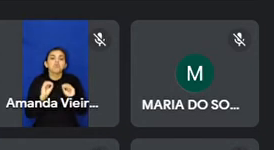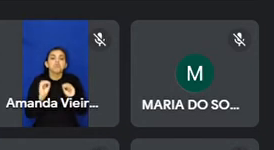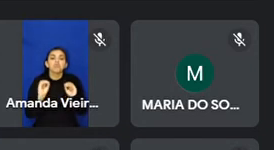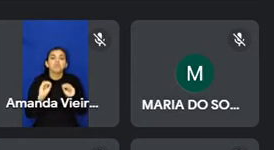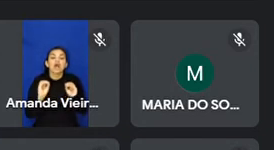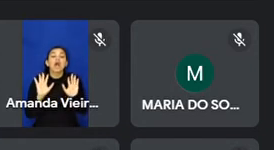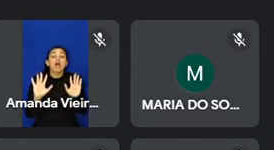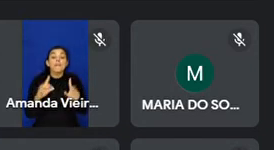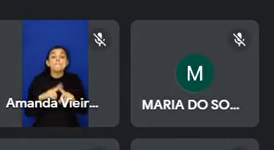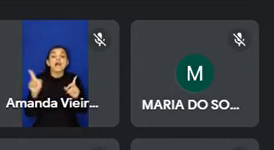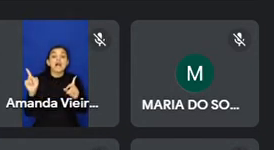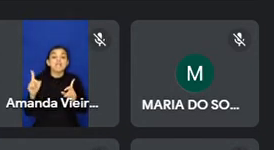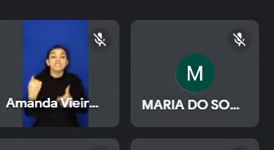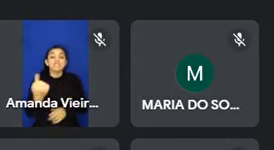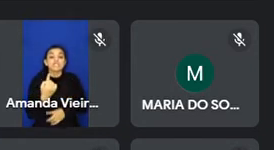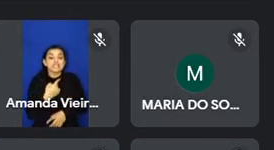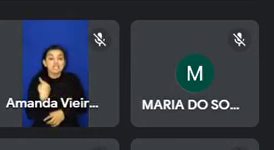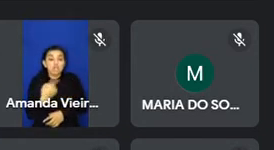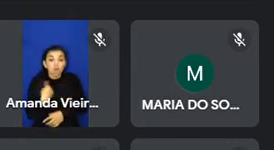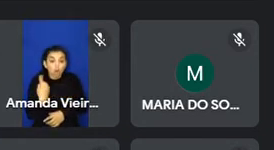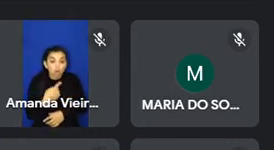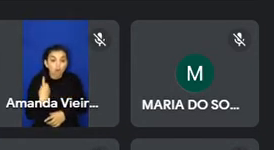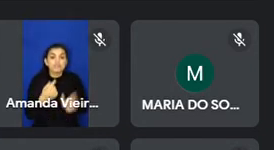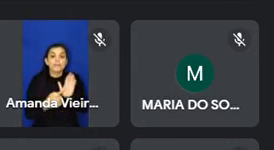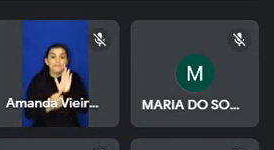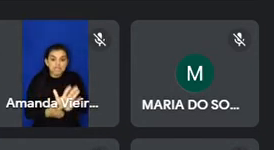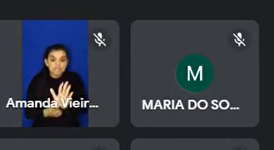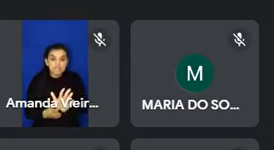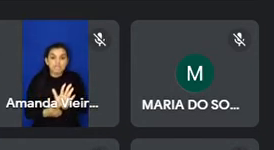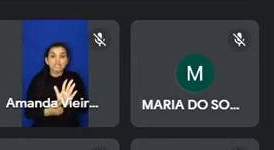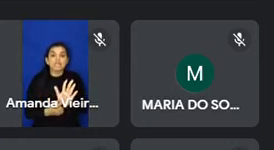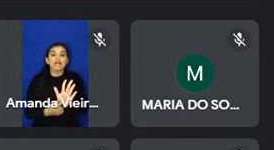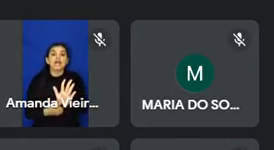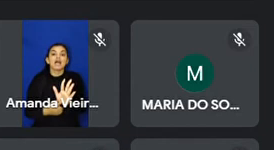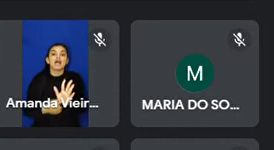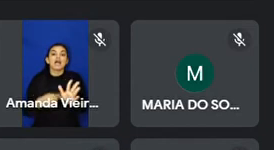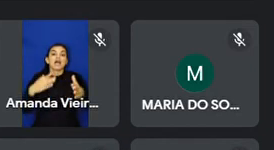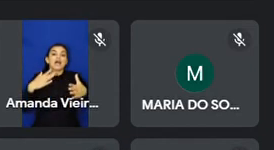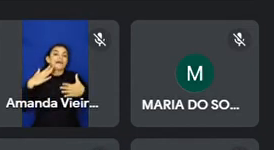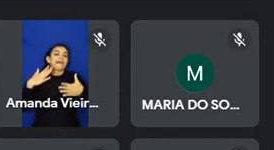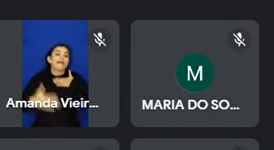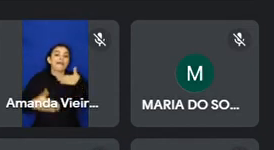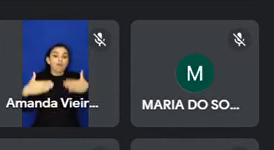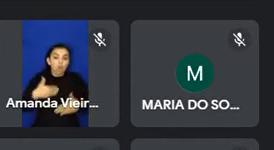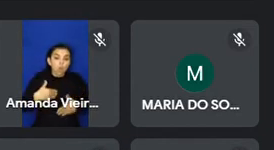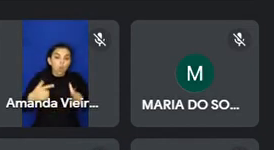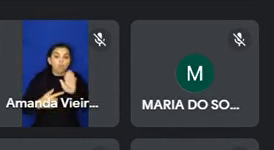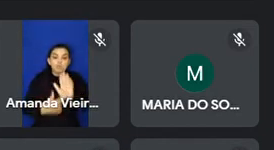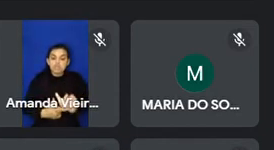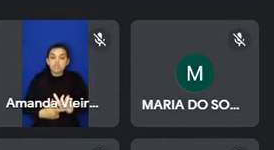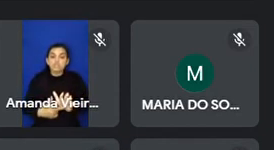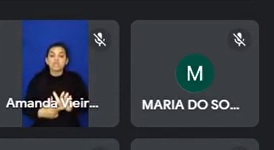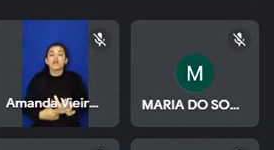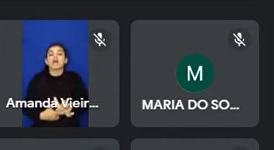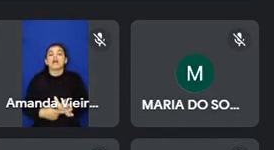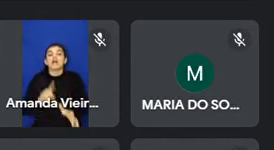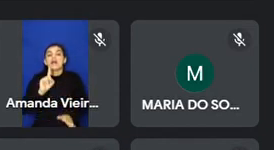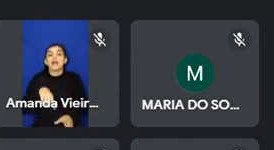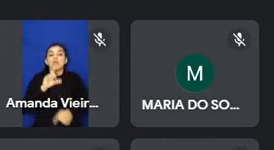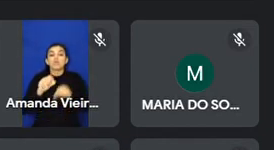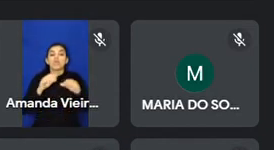algum sintoma, vão ser sintomas leves, justamente porque esses antígenos, eles estão ou atenuados ou